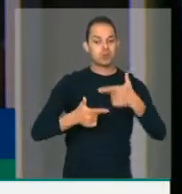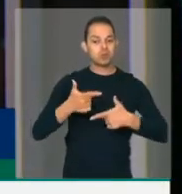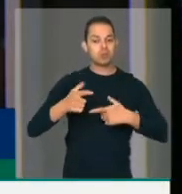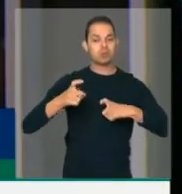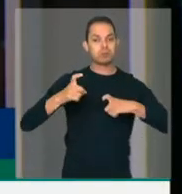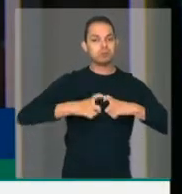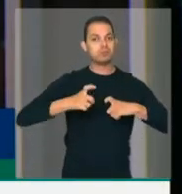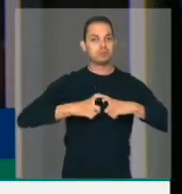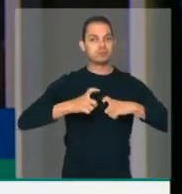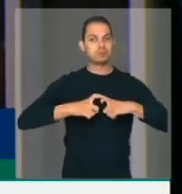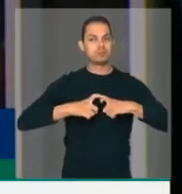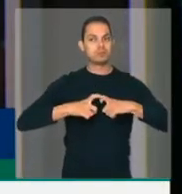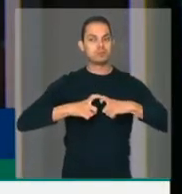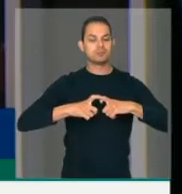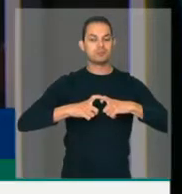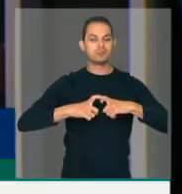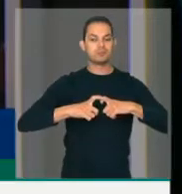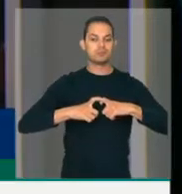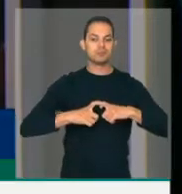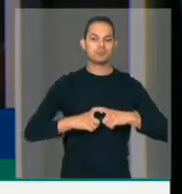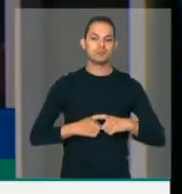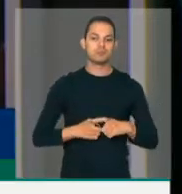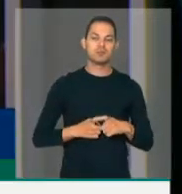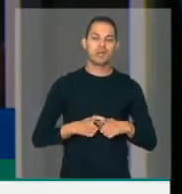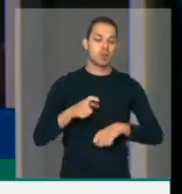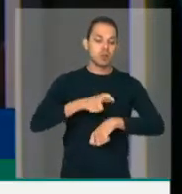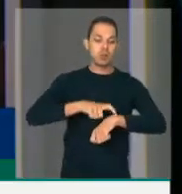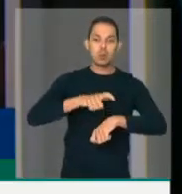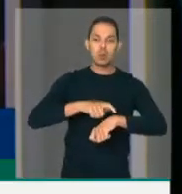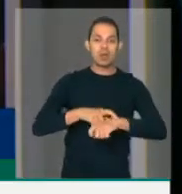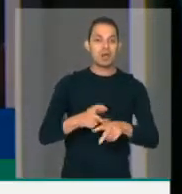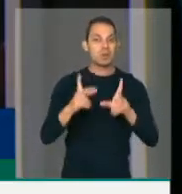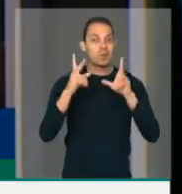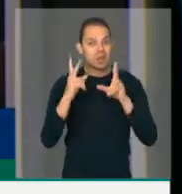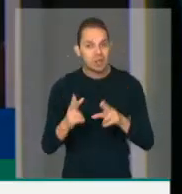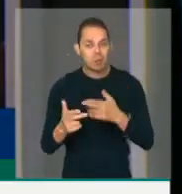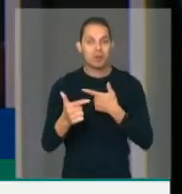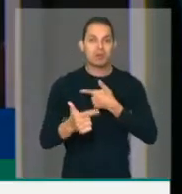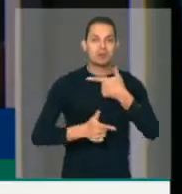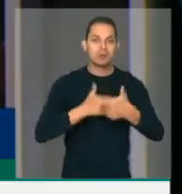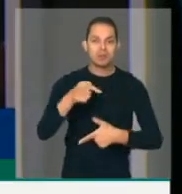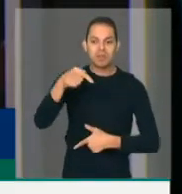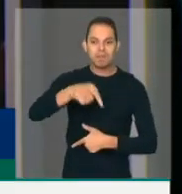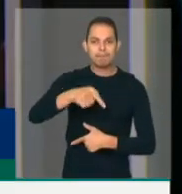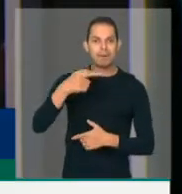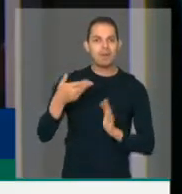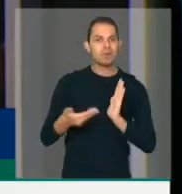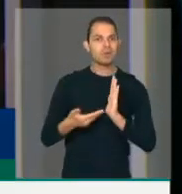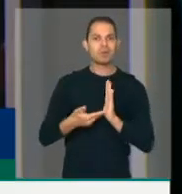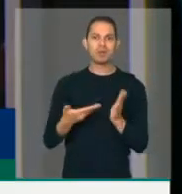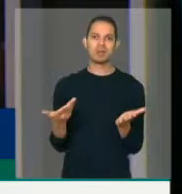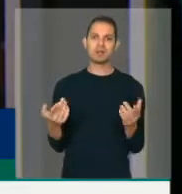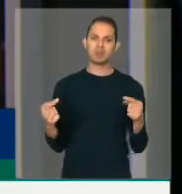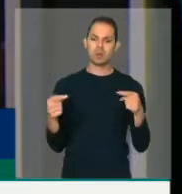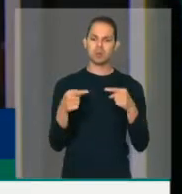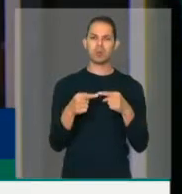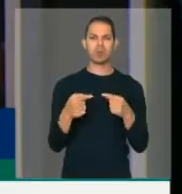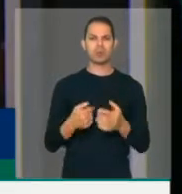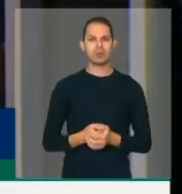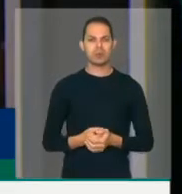médica no mesmo horário das minhas funções parlamentares. Pois bem,